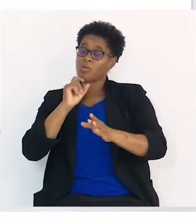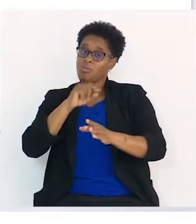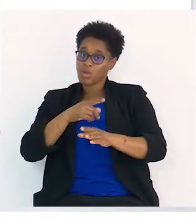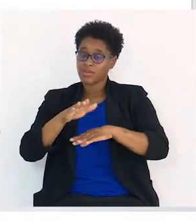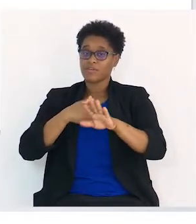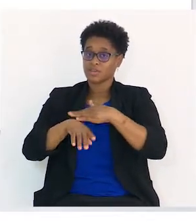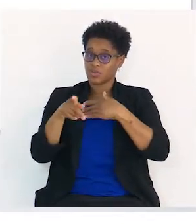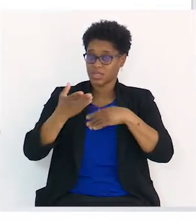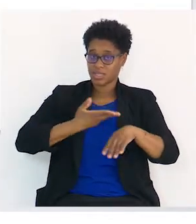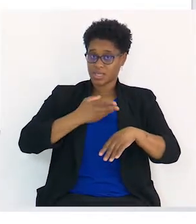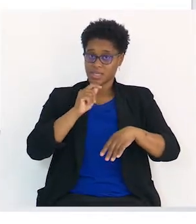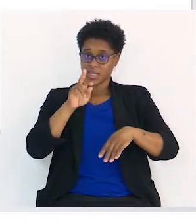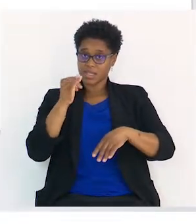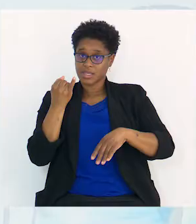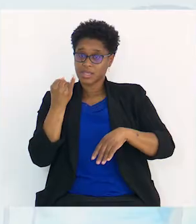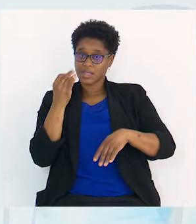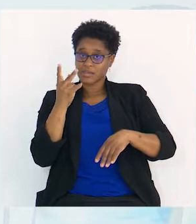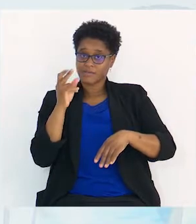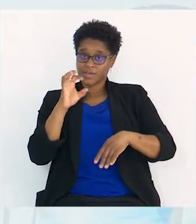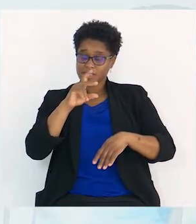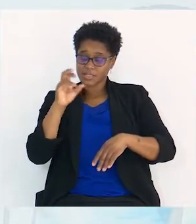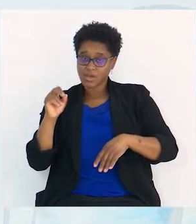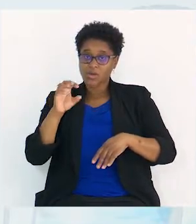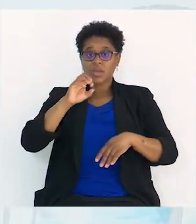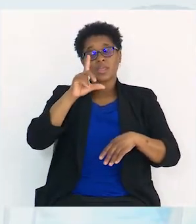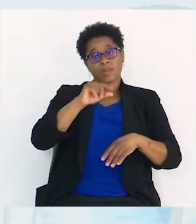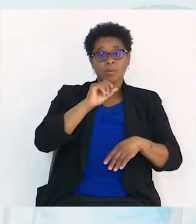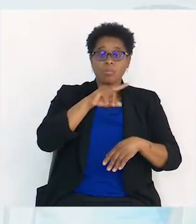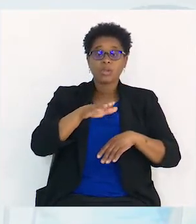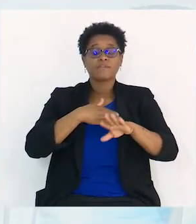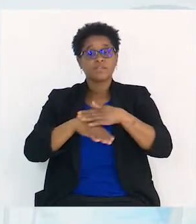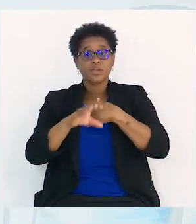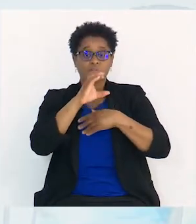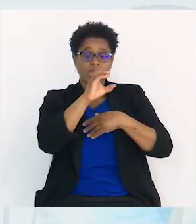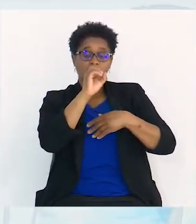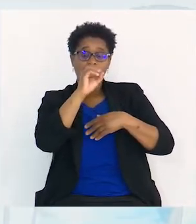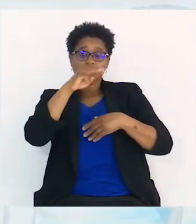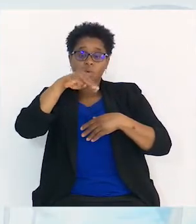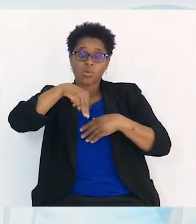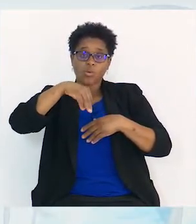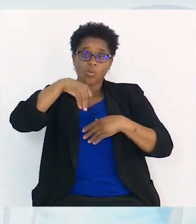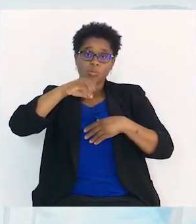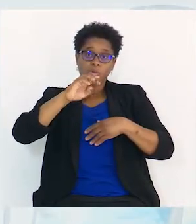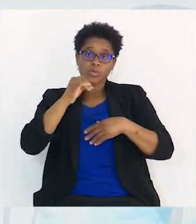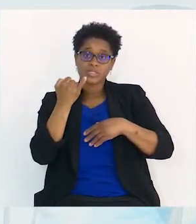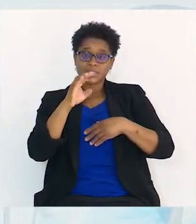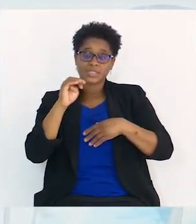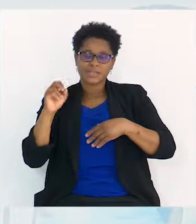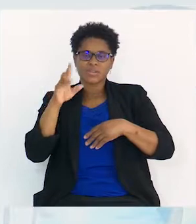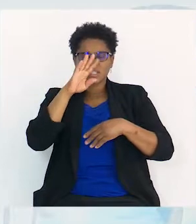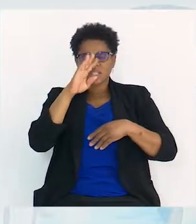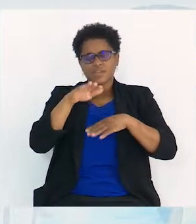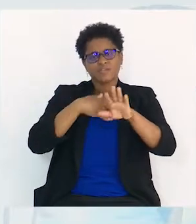podes fazer com a composição. Se fizeres com a derivação, tu podes obter uma